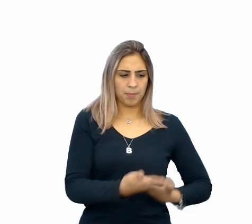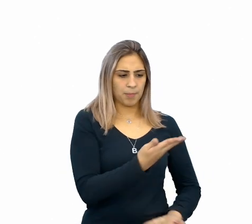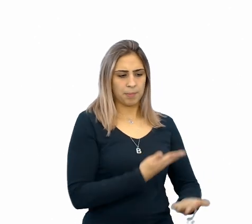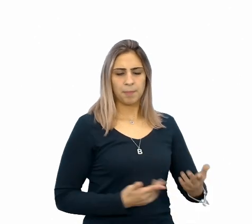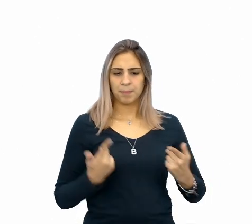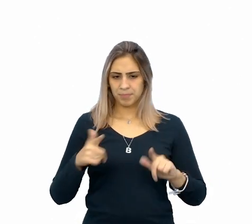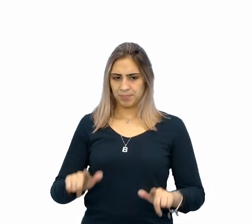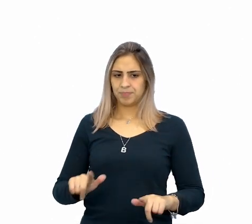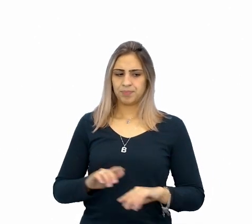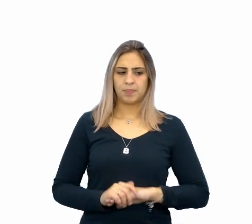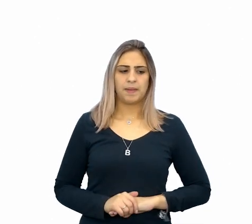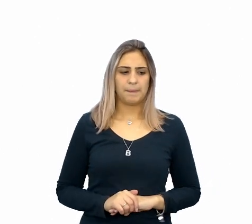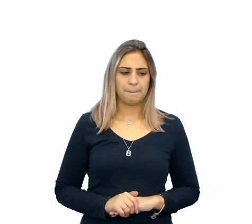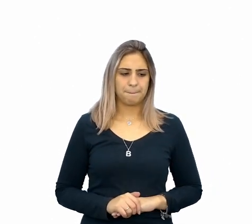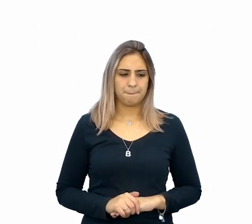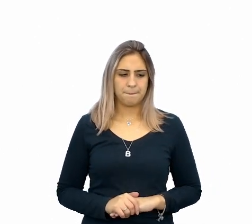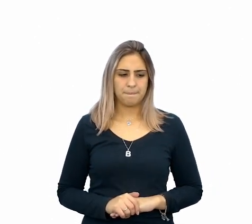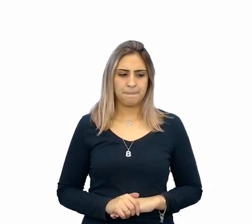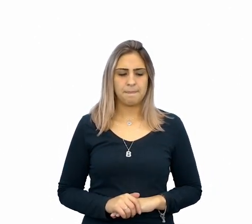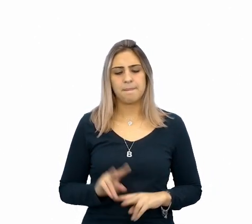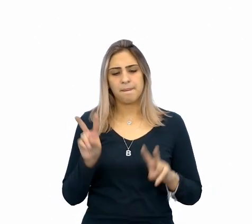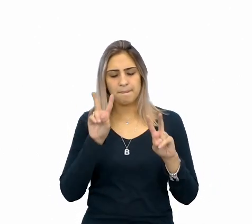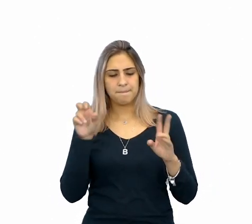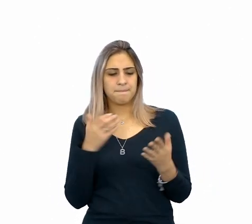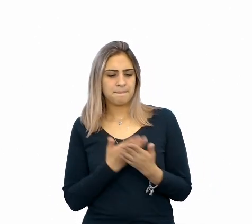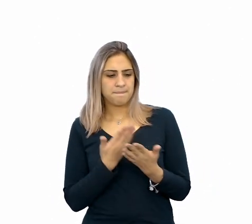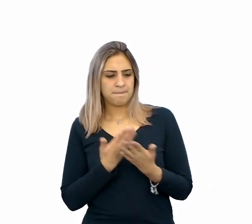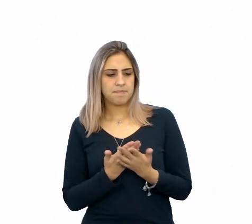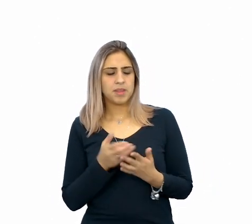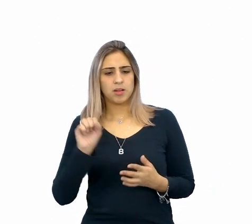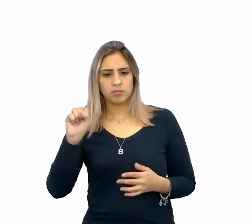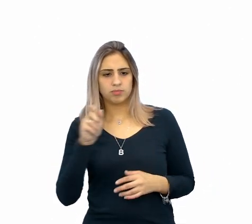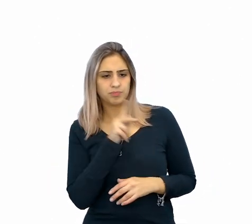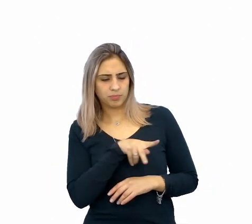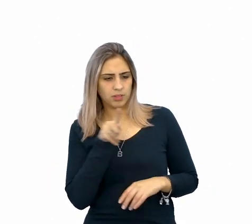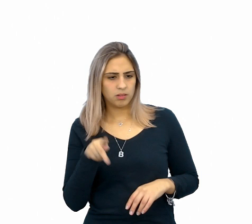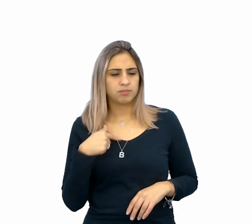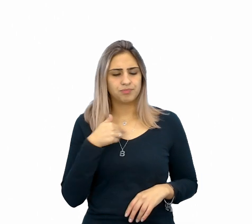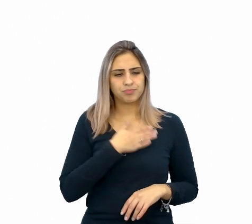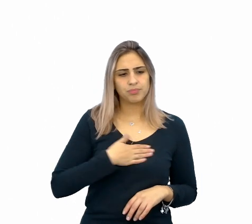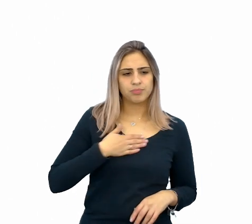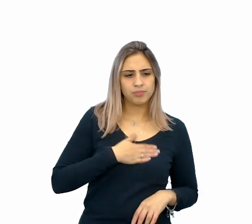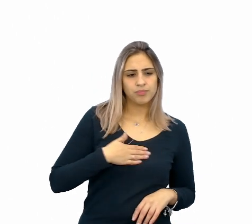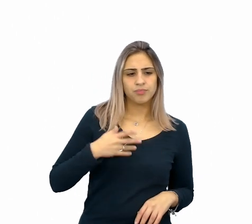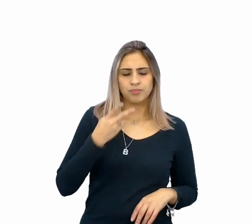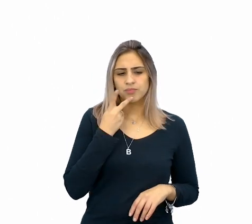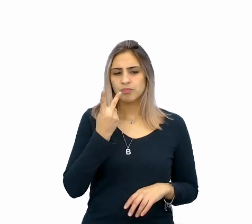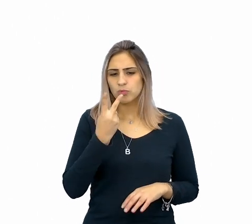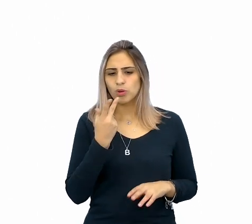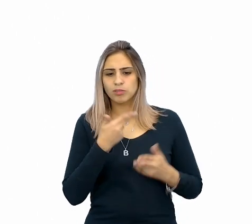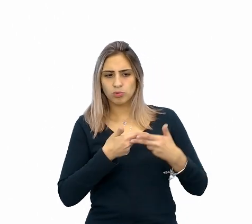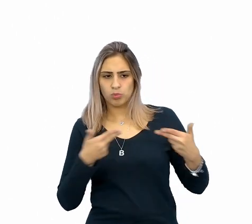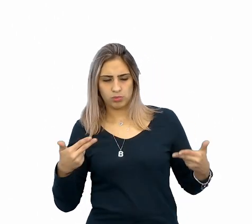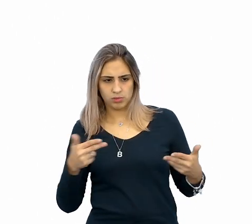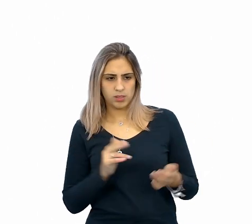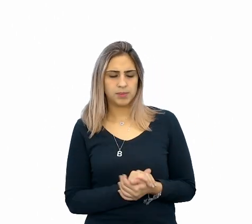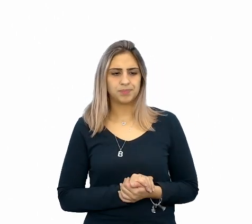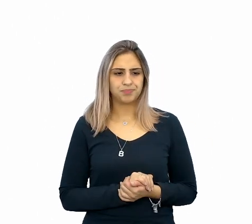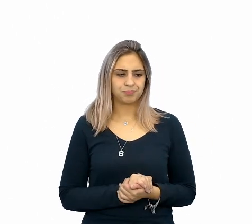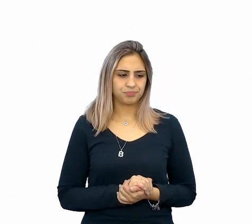demais. Sobre a aula 8, professores, eu gostaria de fazer 2 destaques.